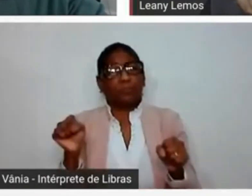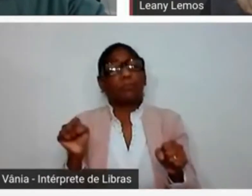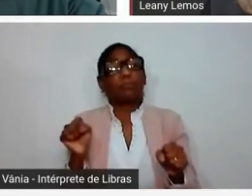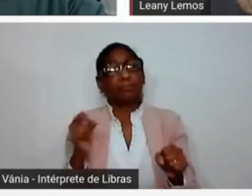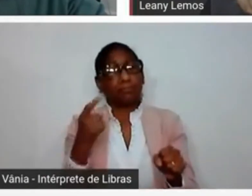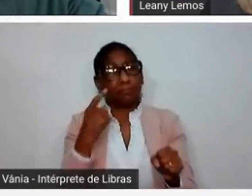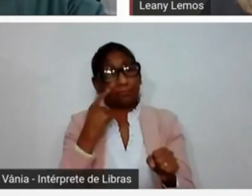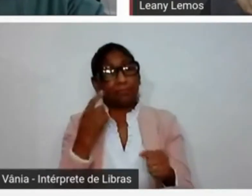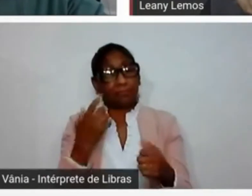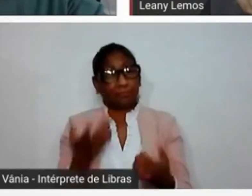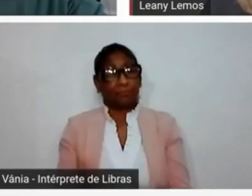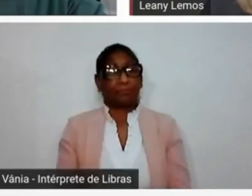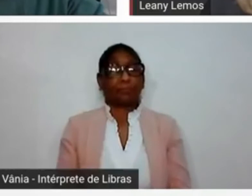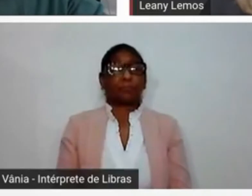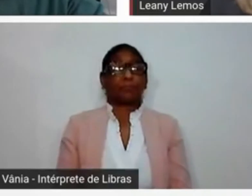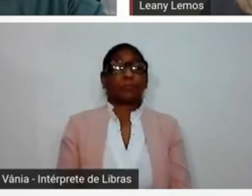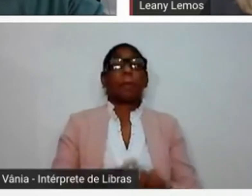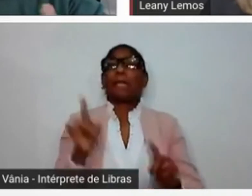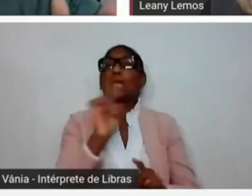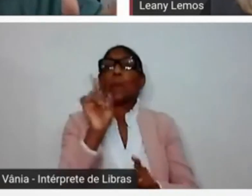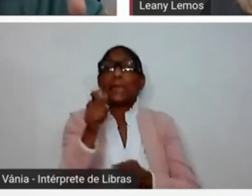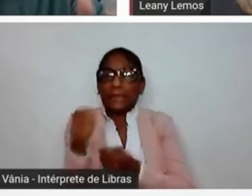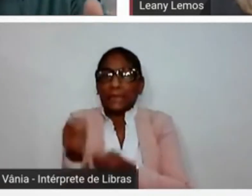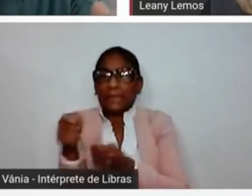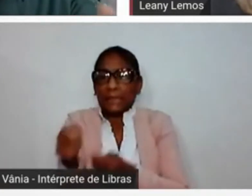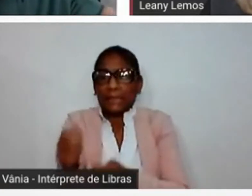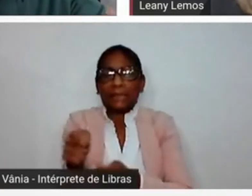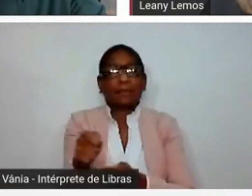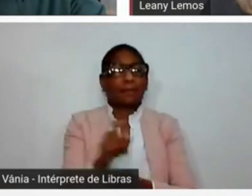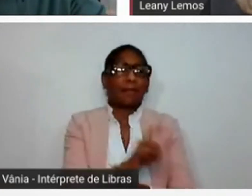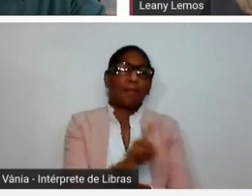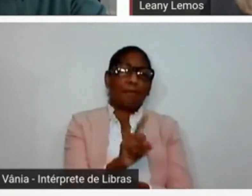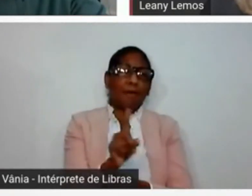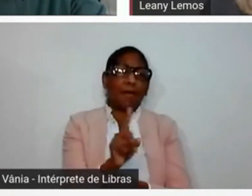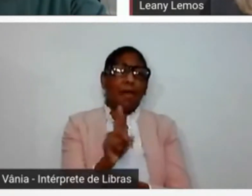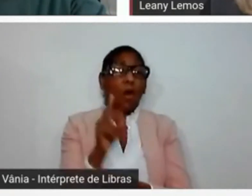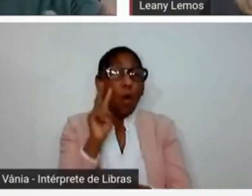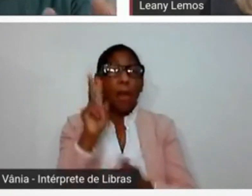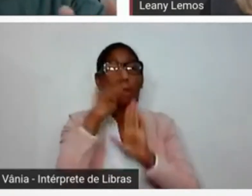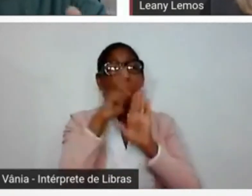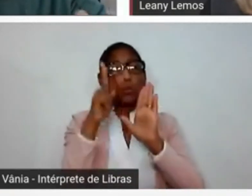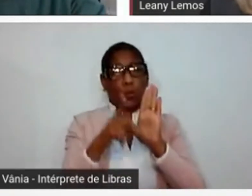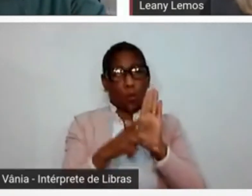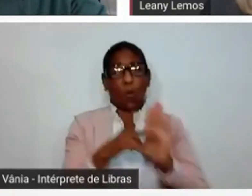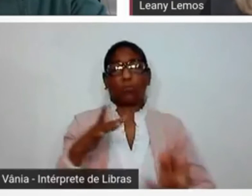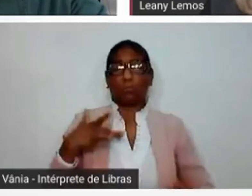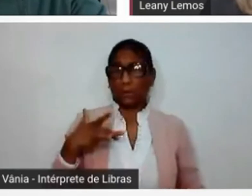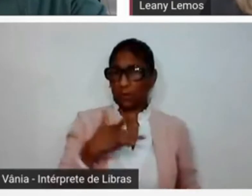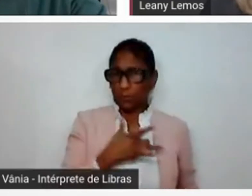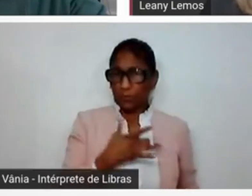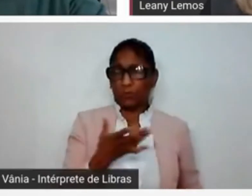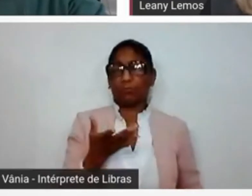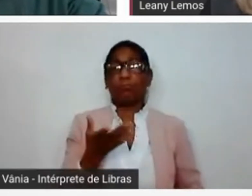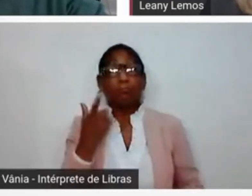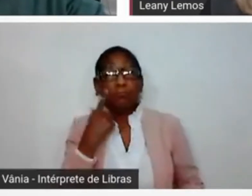mas não tem a ver com ceder a uma pressão econômica, tem a ver com olhar do ponto de vista do protocolo sanitário, as possibilidades de um